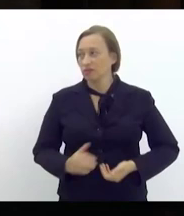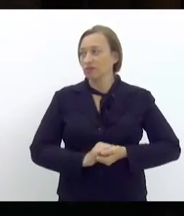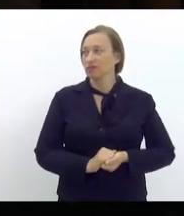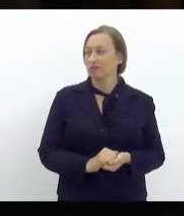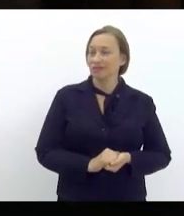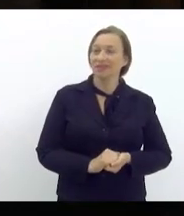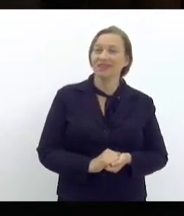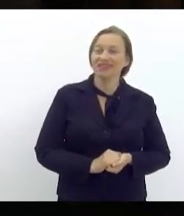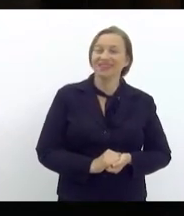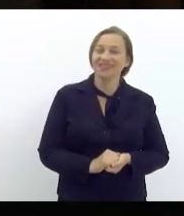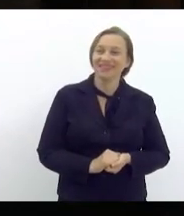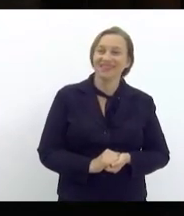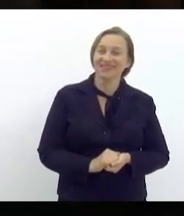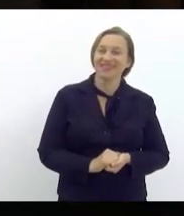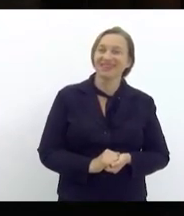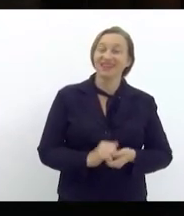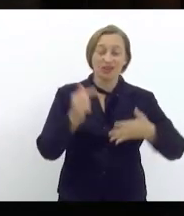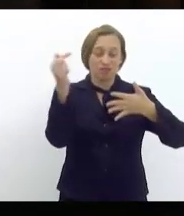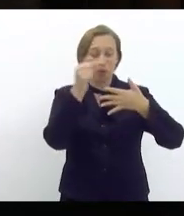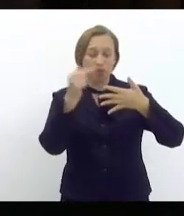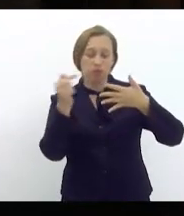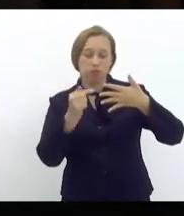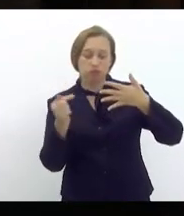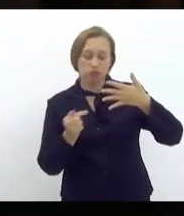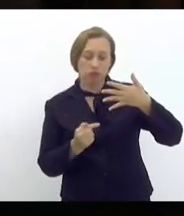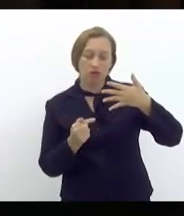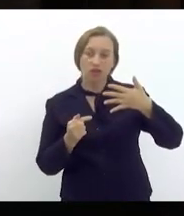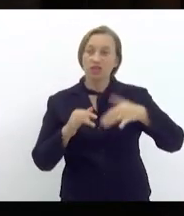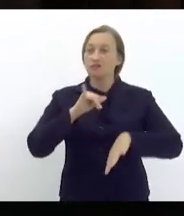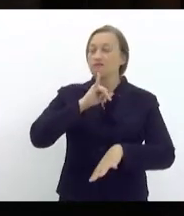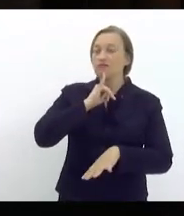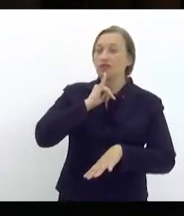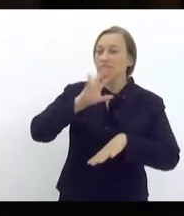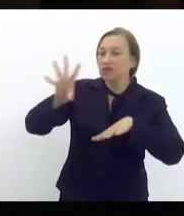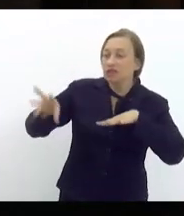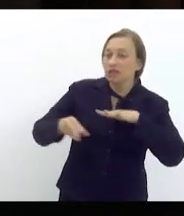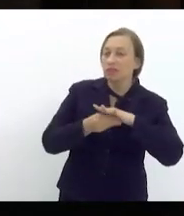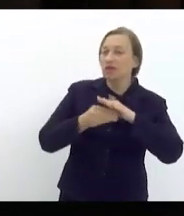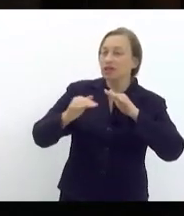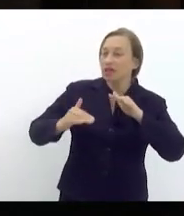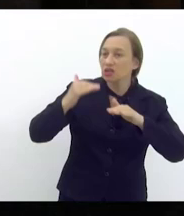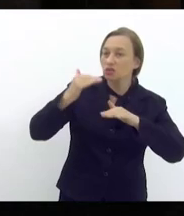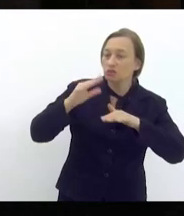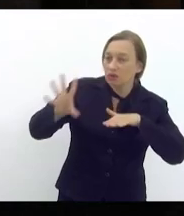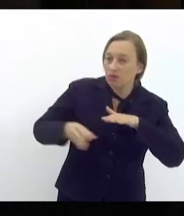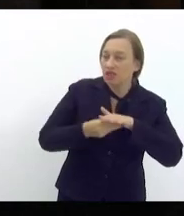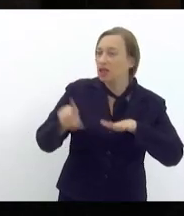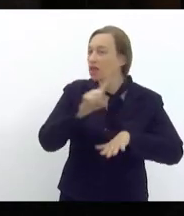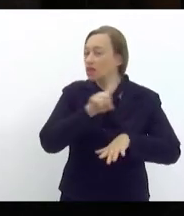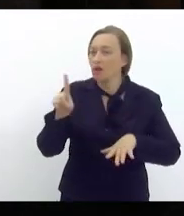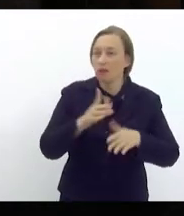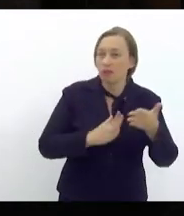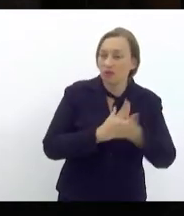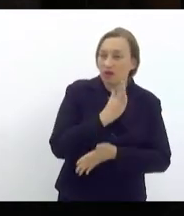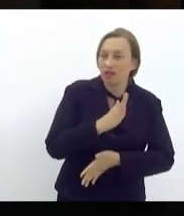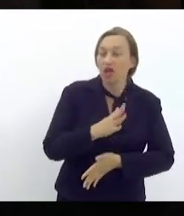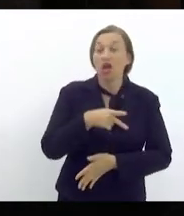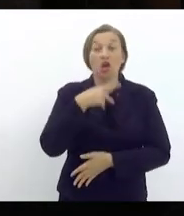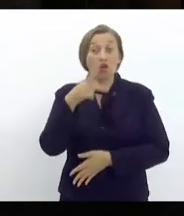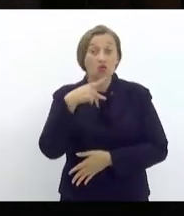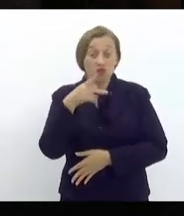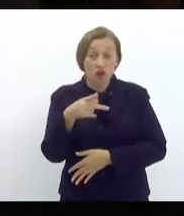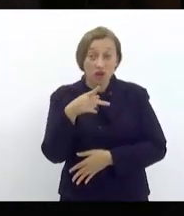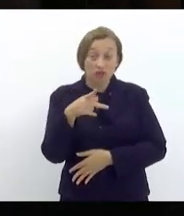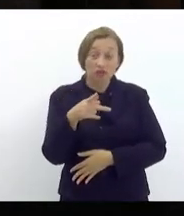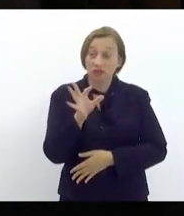coisas que nós pontuamos e que infelizmente são emendas e subemendas que não foram aprovadas e aí eu falo de algo